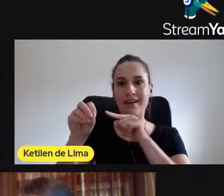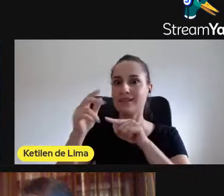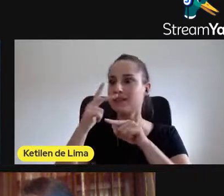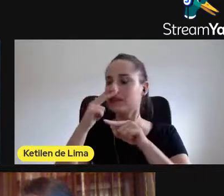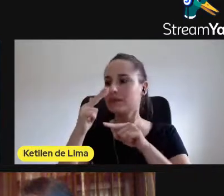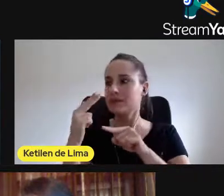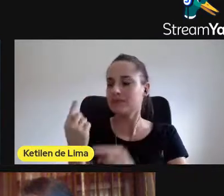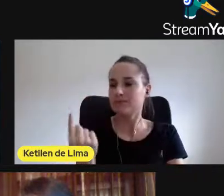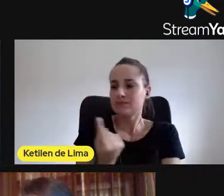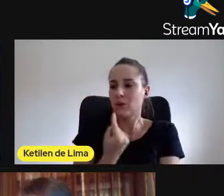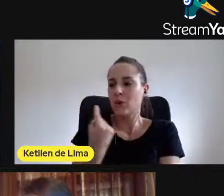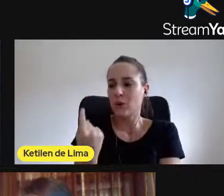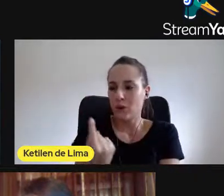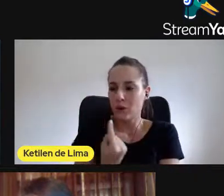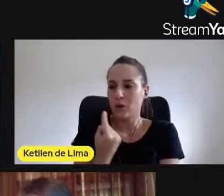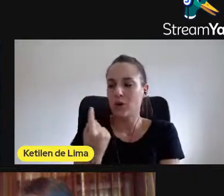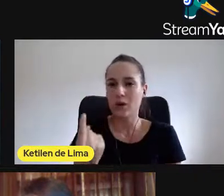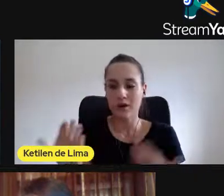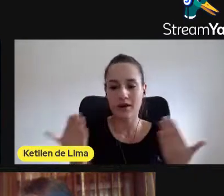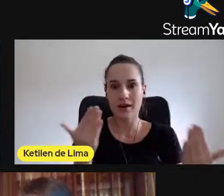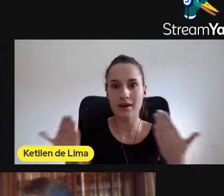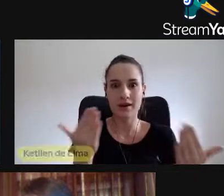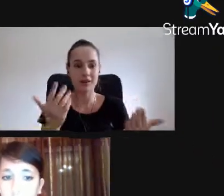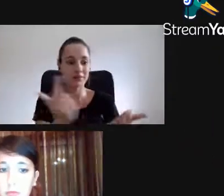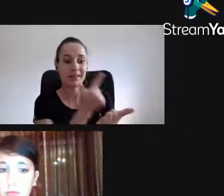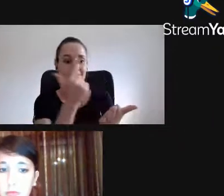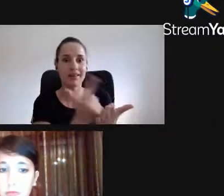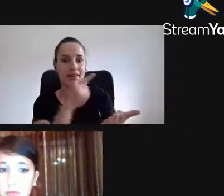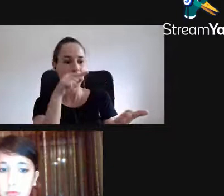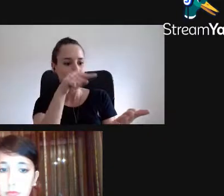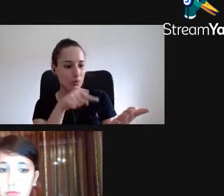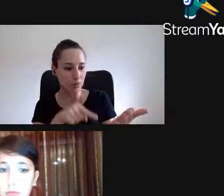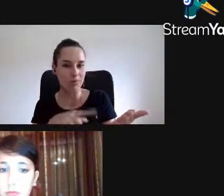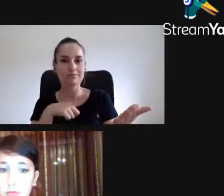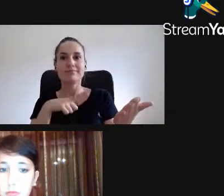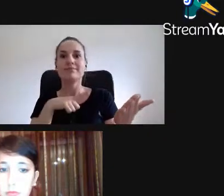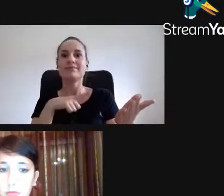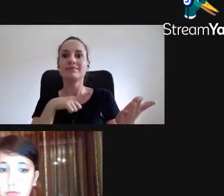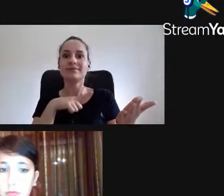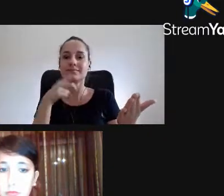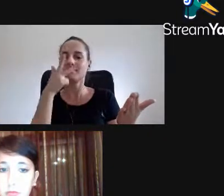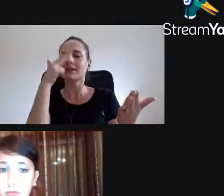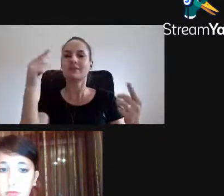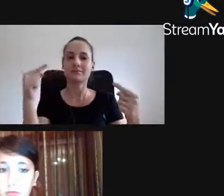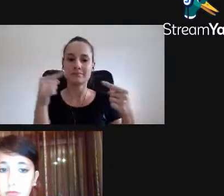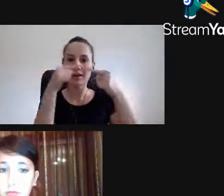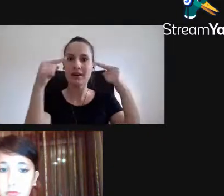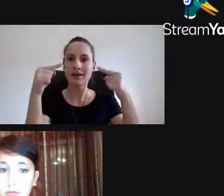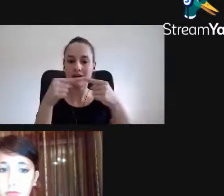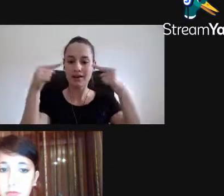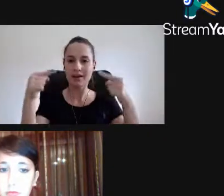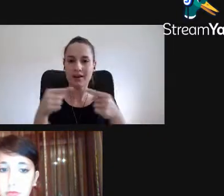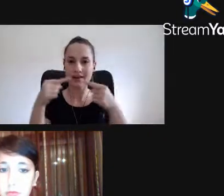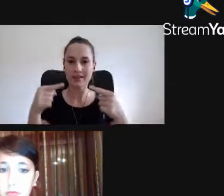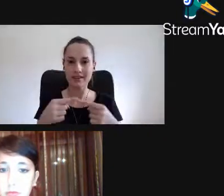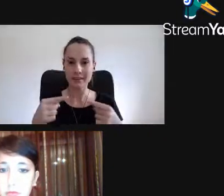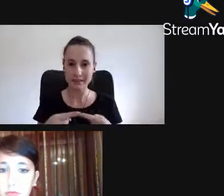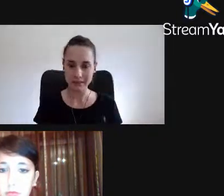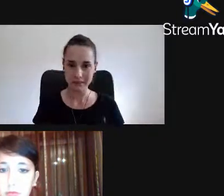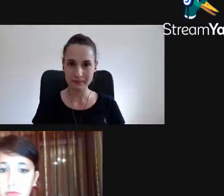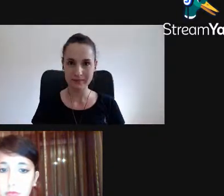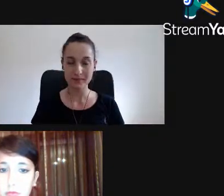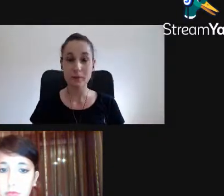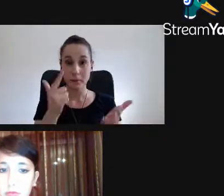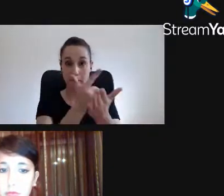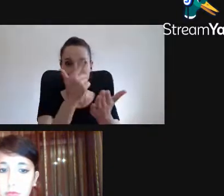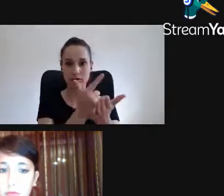solidão, e onde a gente se encontra dentro de tudo isso, né? E uma das passagens que me chamou a atenção